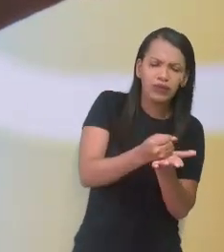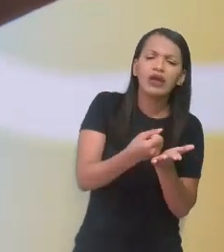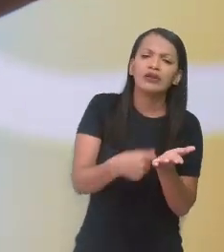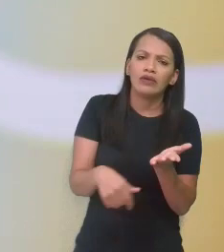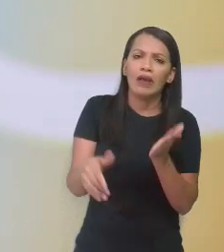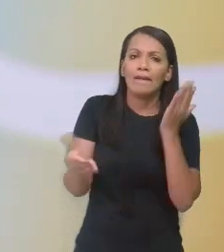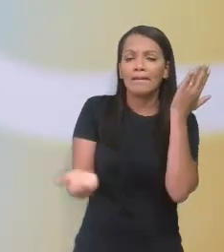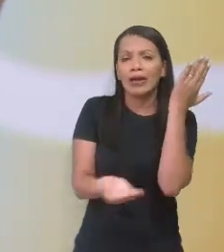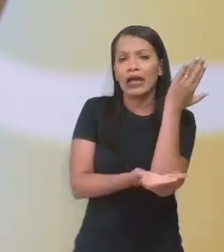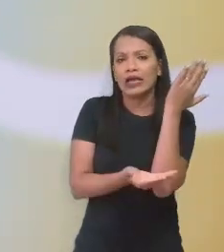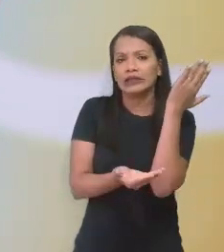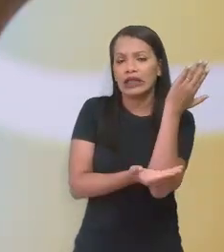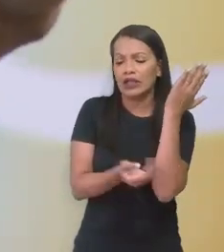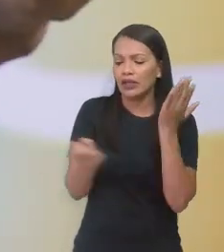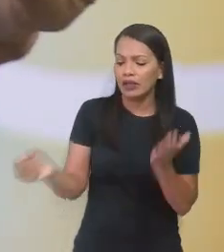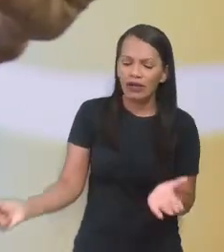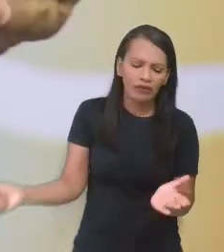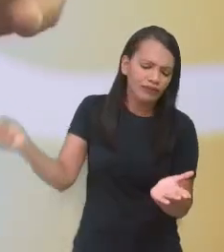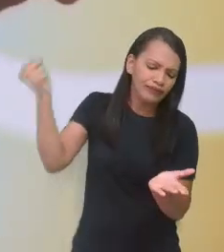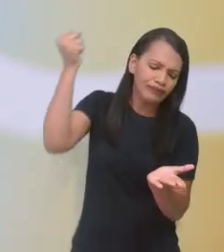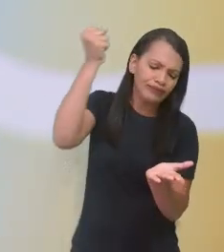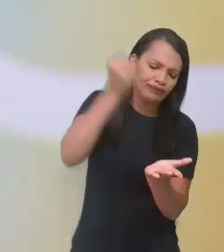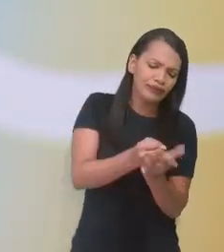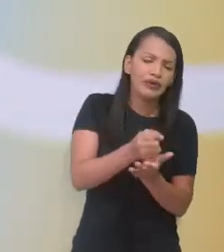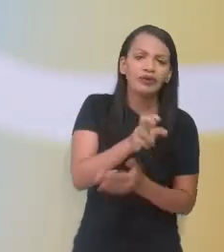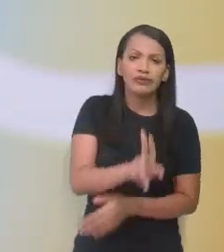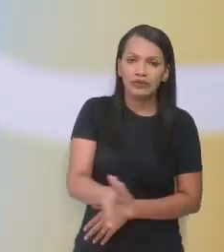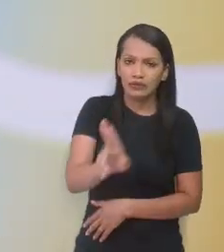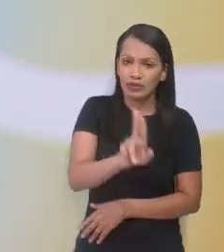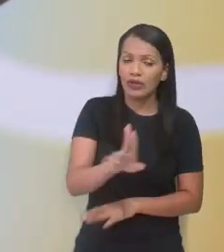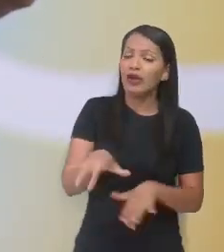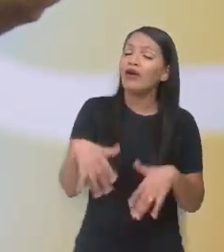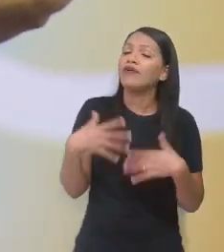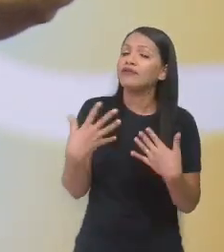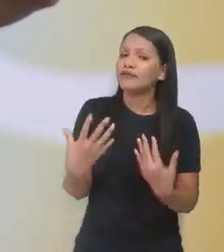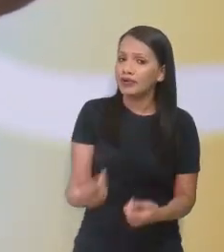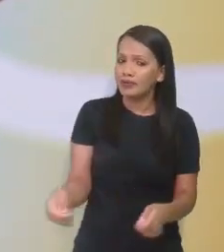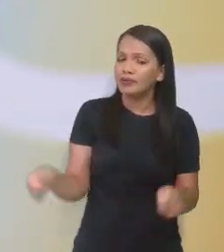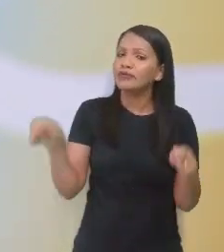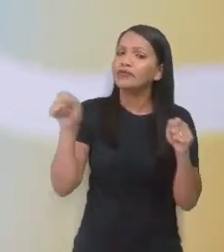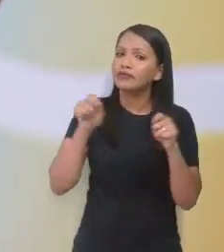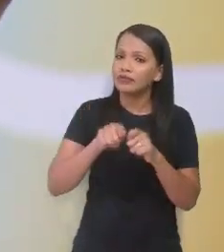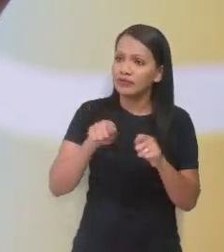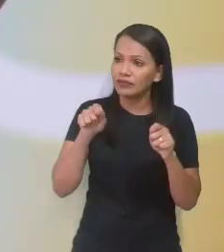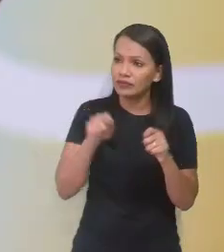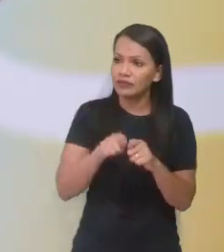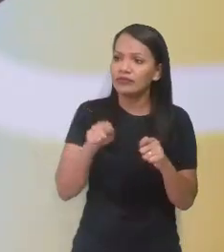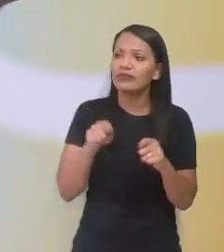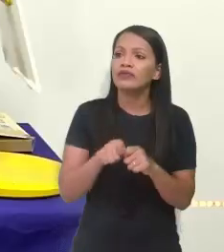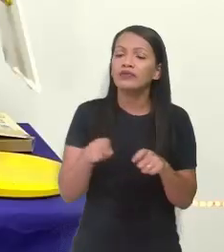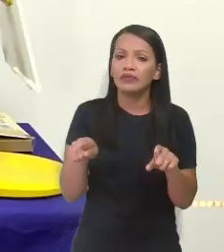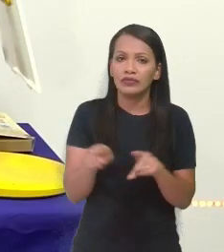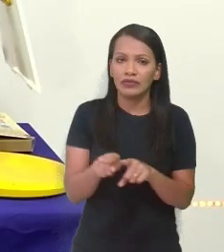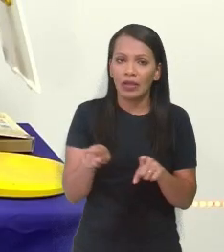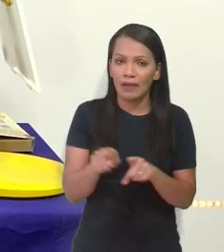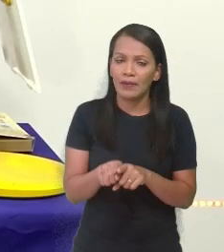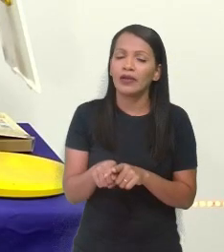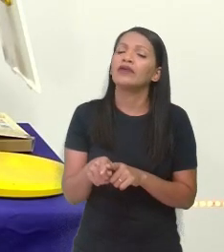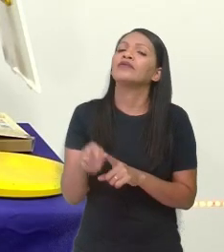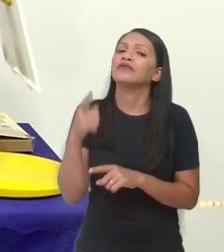madeira, tá? Mas a gente vai ter a possibilidade de fazer ele, de reproduzir ele com aqueles pratinhos de